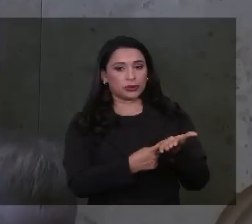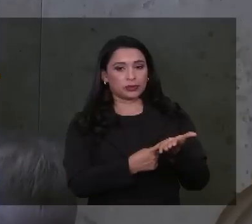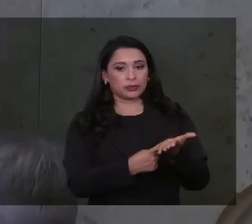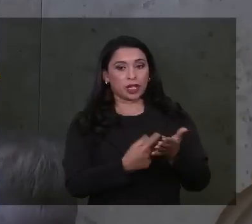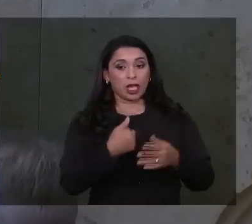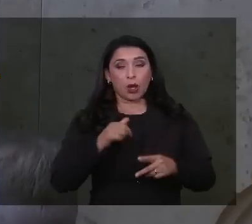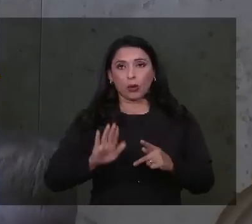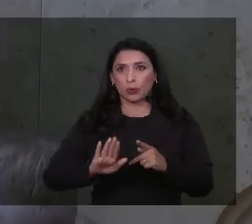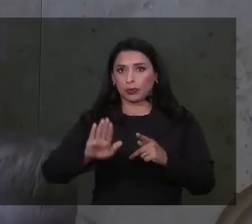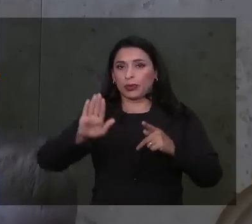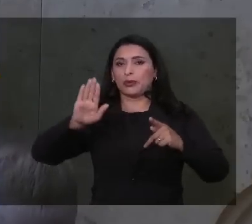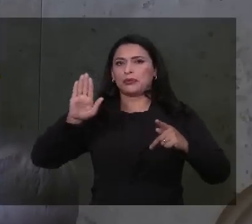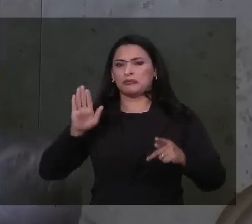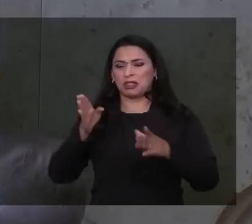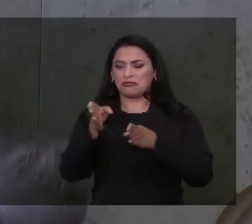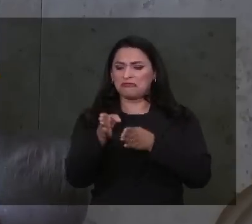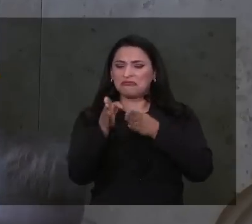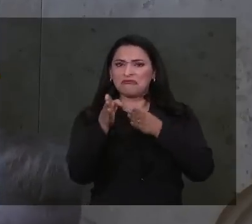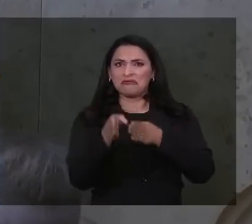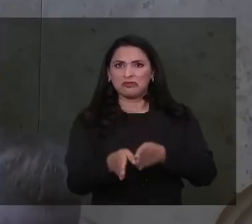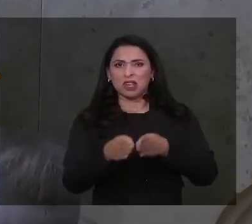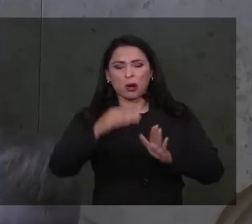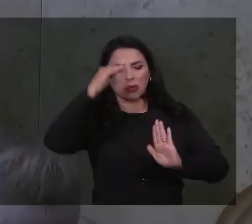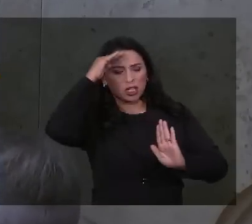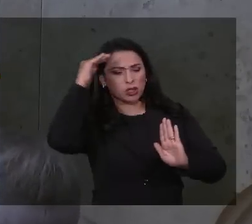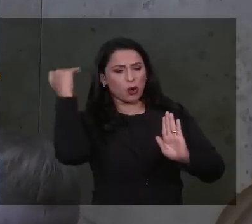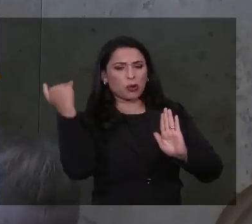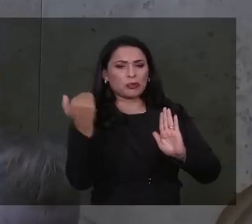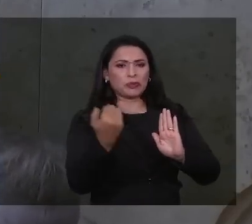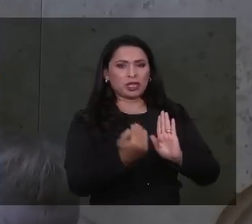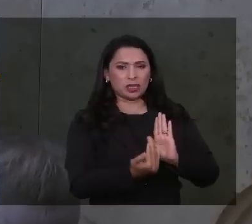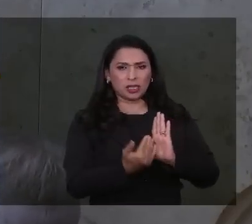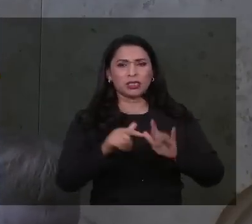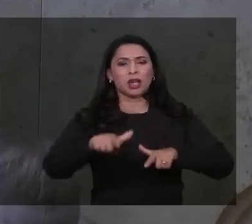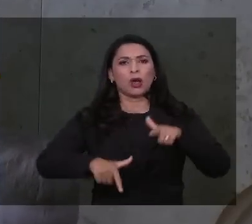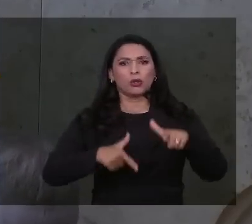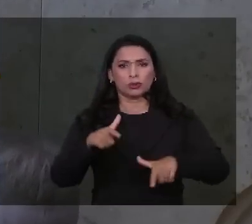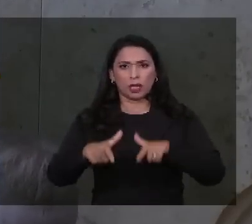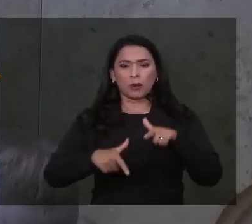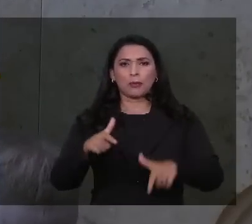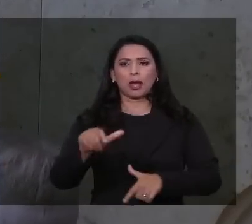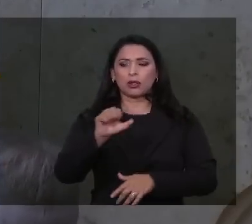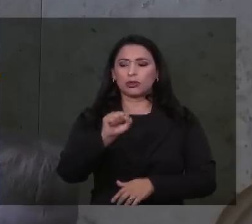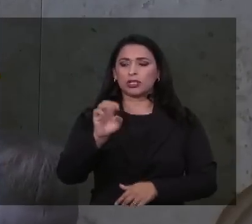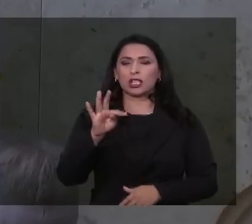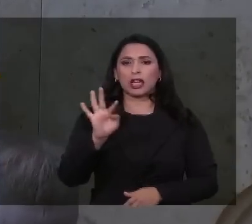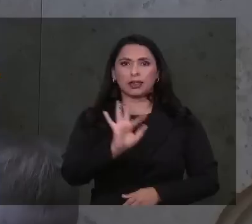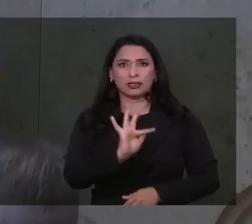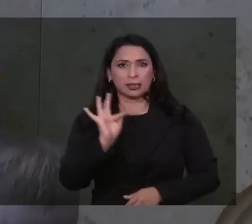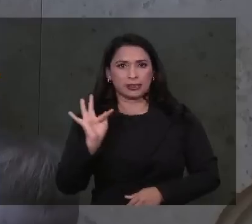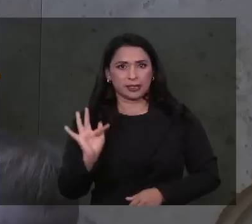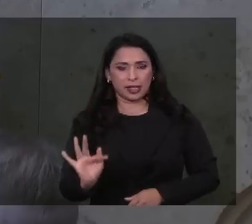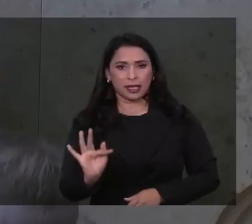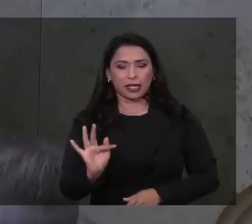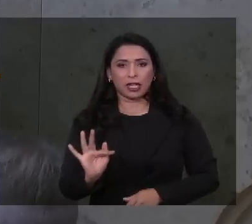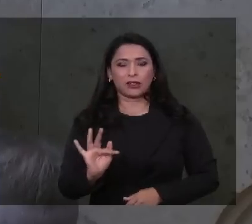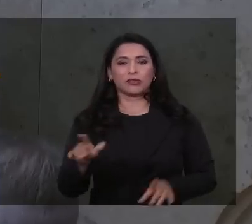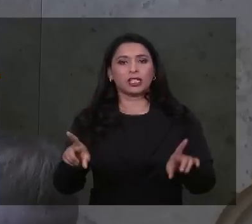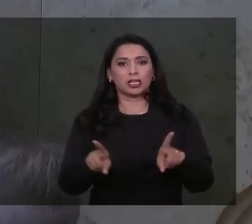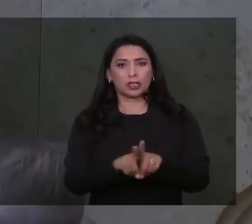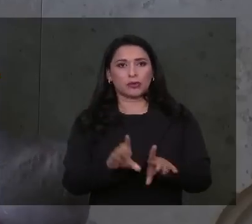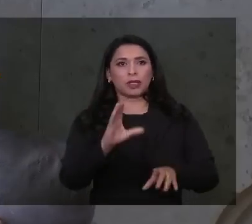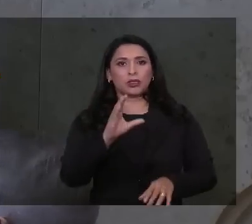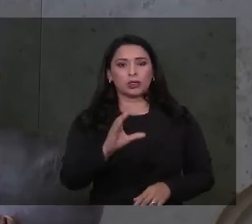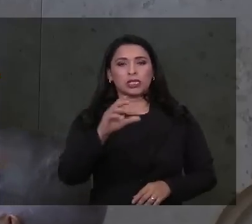Prometo bem e fielmente cumprir os deveres do cargo de presidente do Supremo Tribunal Federal e do Conselho Nacional